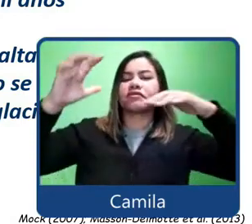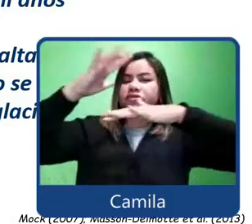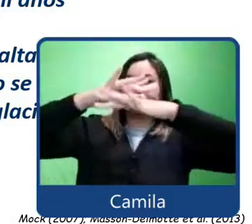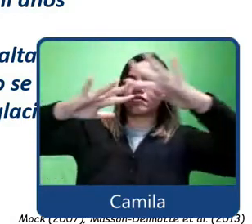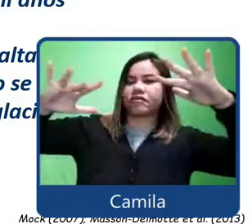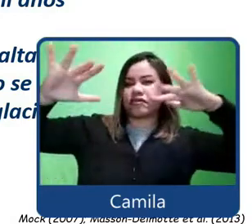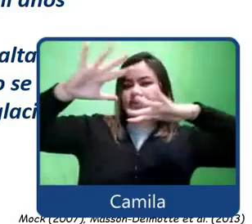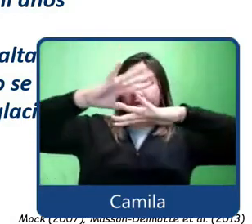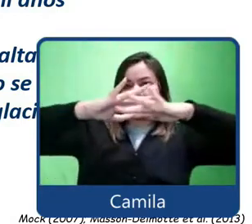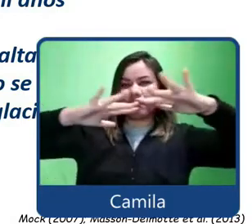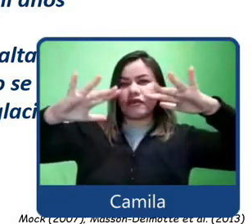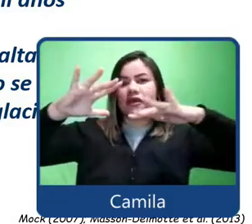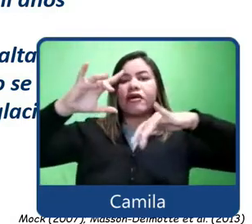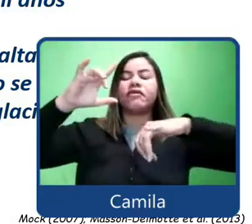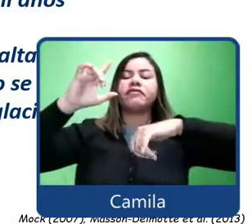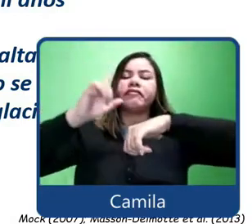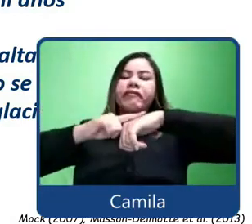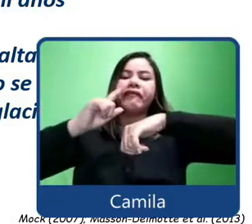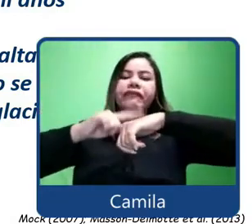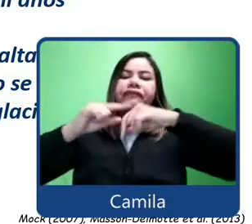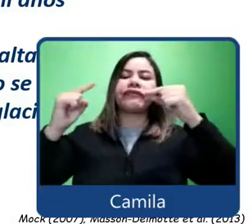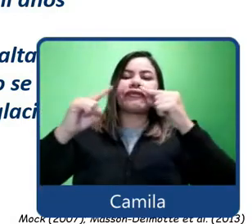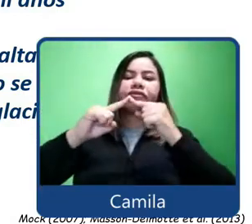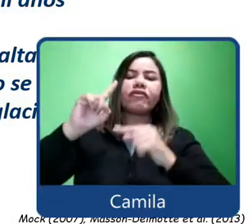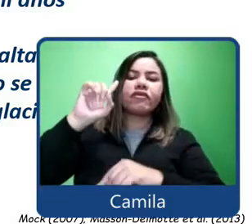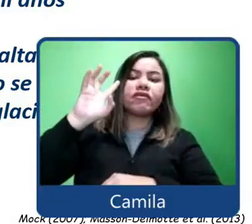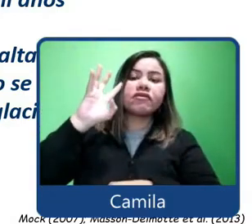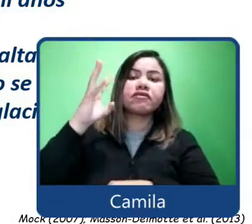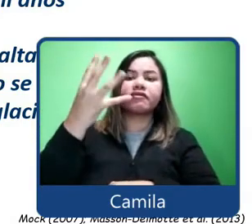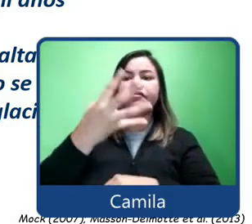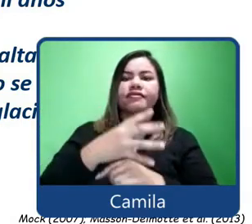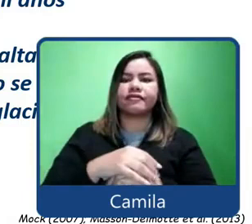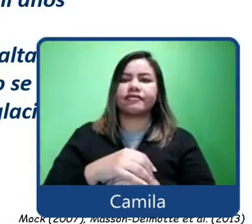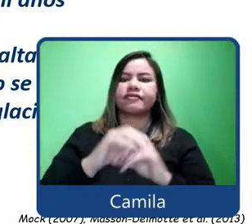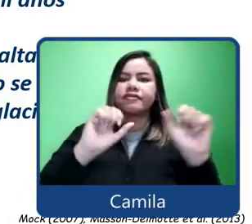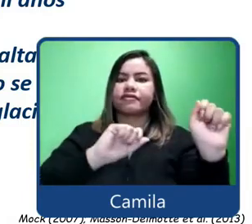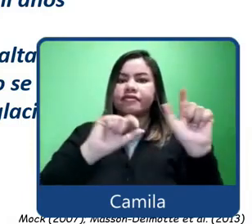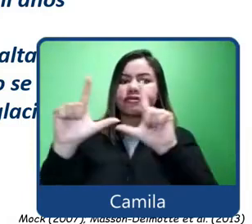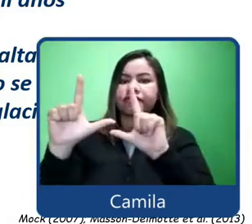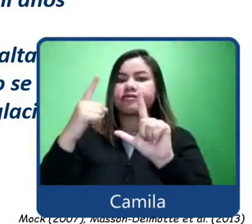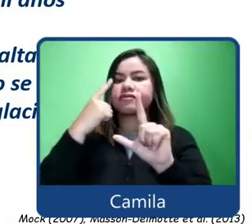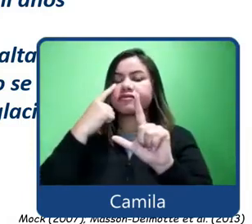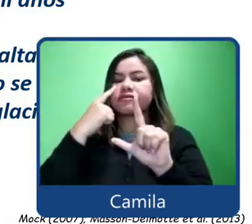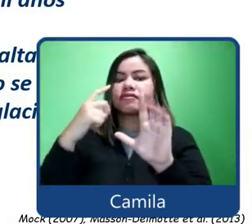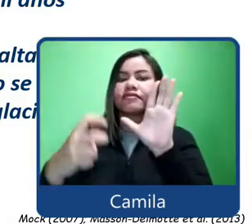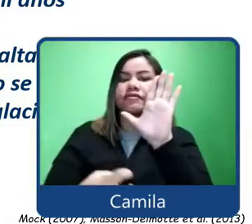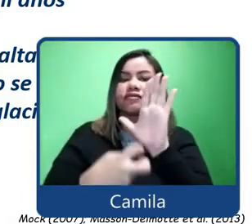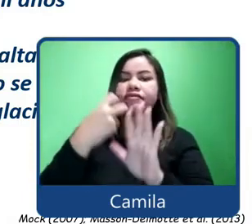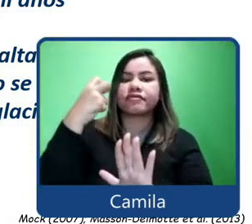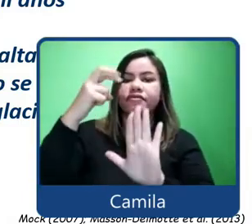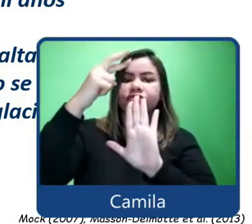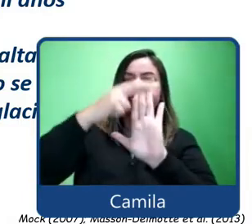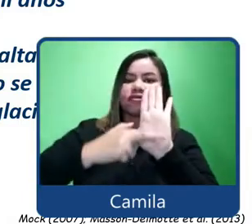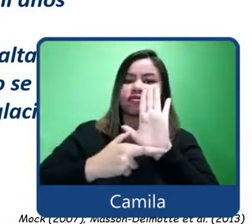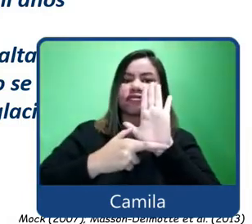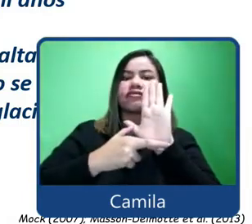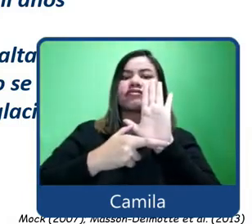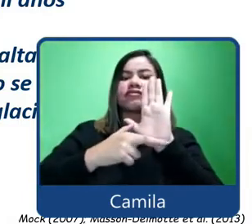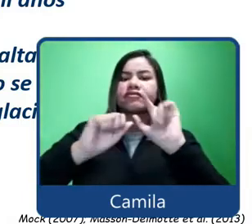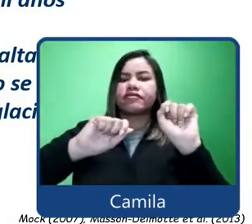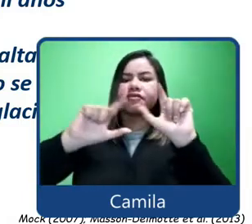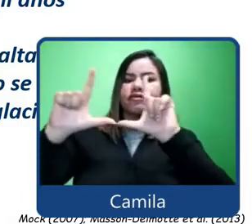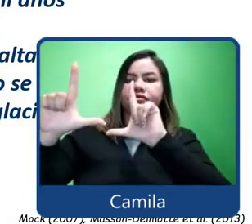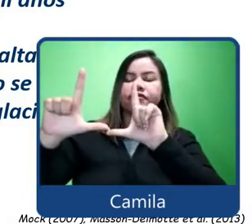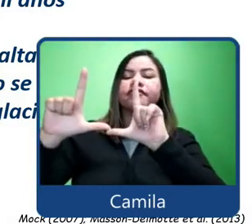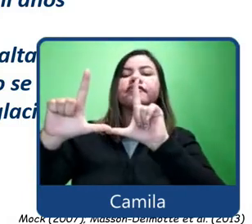climáticas. Vejamos essa figura publicada no 5º relatório do painel intergovernamental de mudanças climáticas. Ela